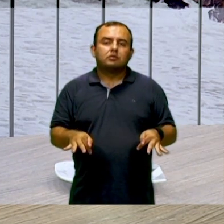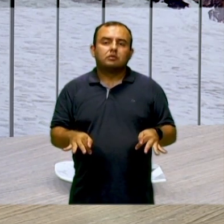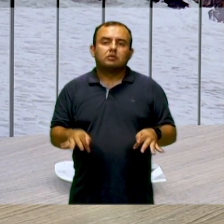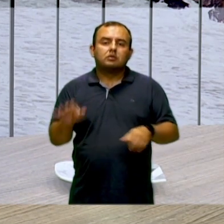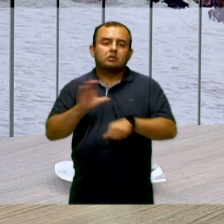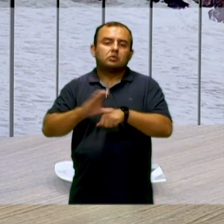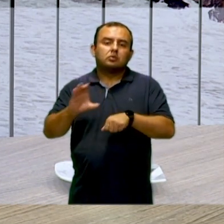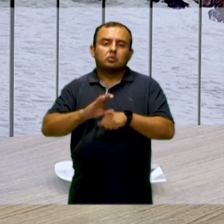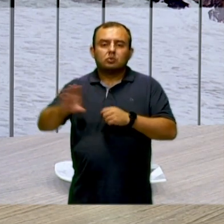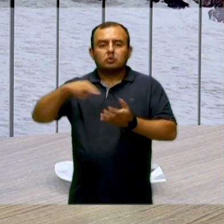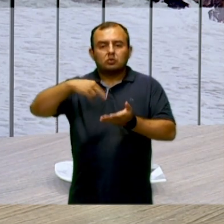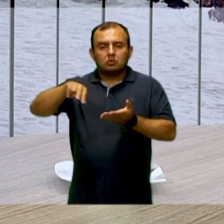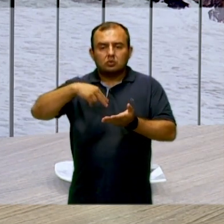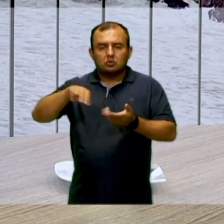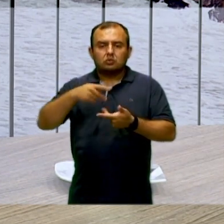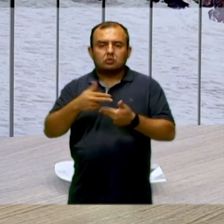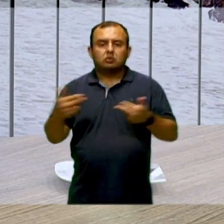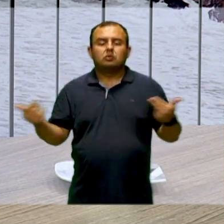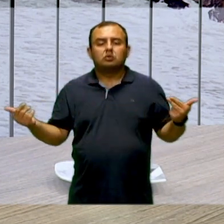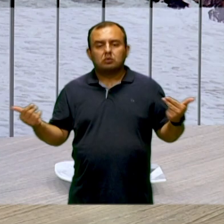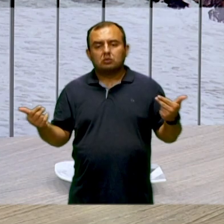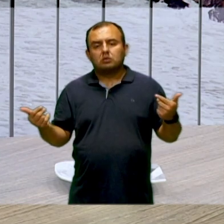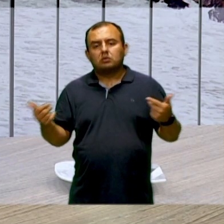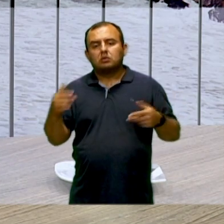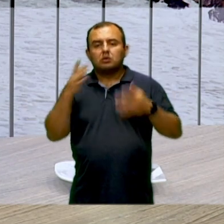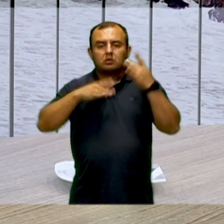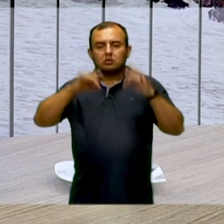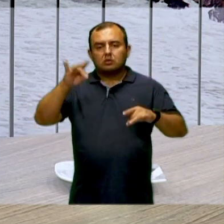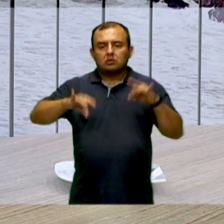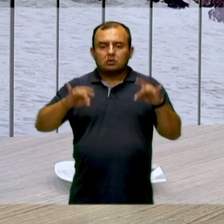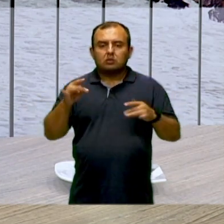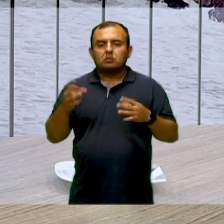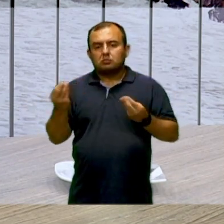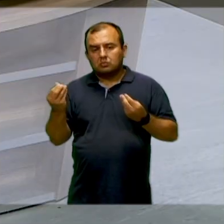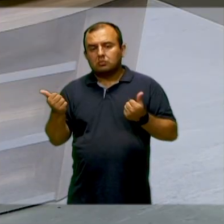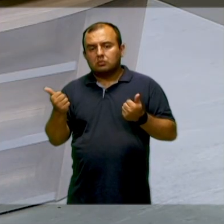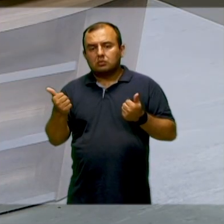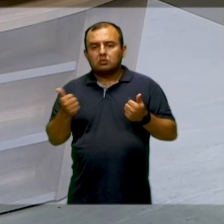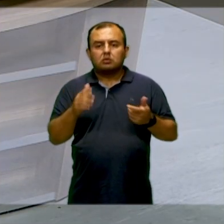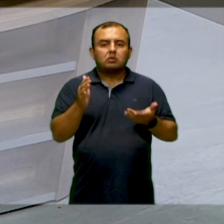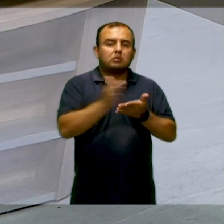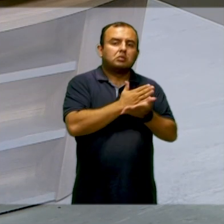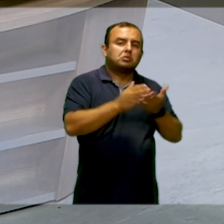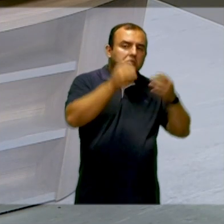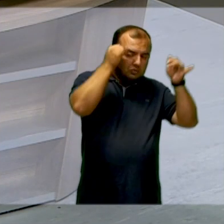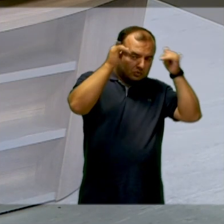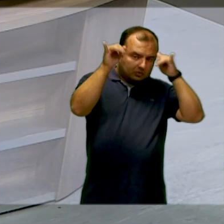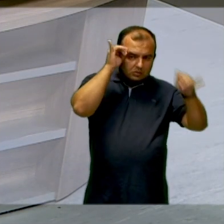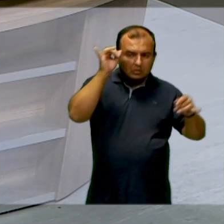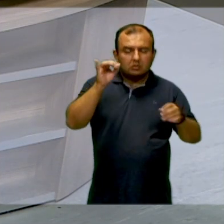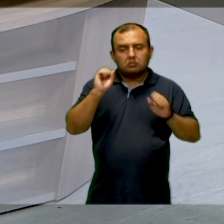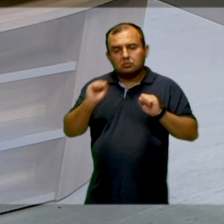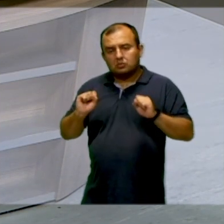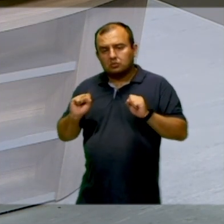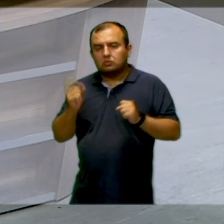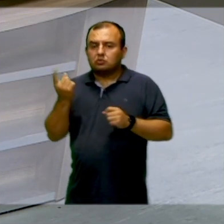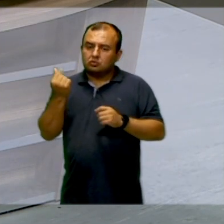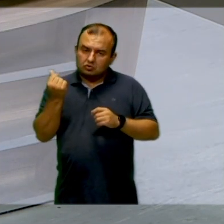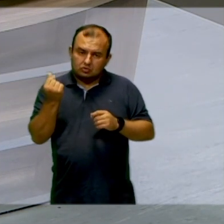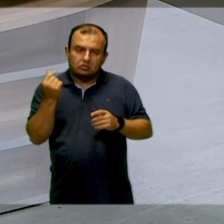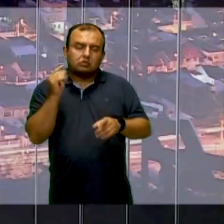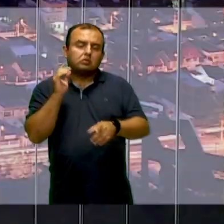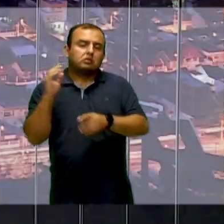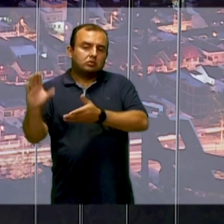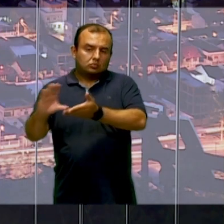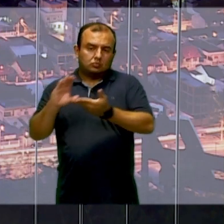curso de dança, aquelas coisas todas. Bastante peça boa, mas muitas que poderiam ser evitadas assim, sabe? Pensando em custo-benefício. E